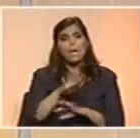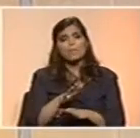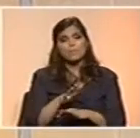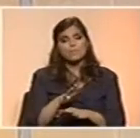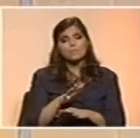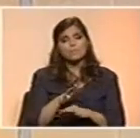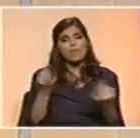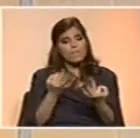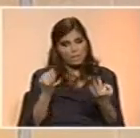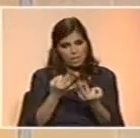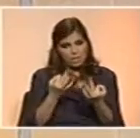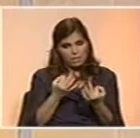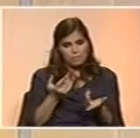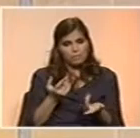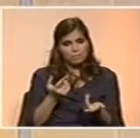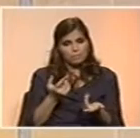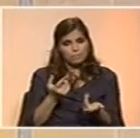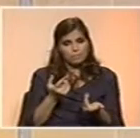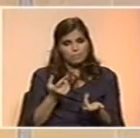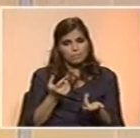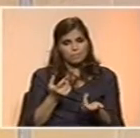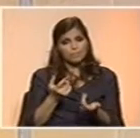sem dúvida que somos...